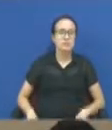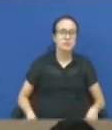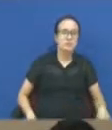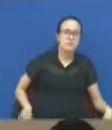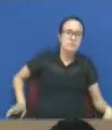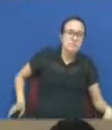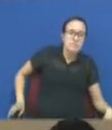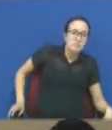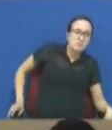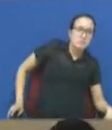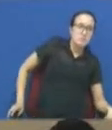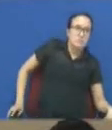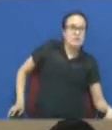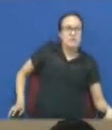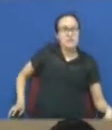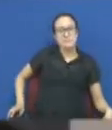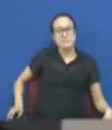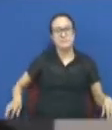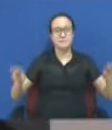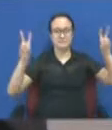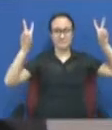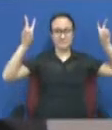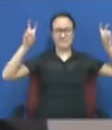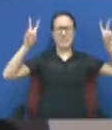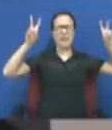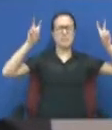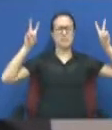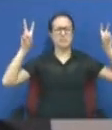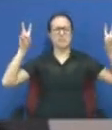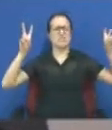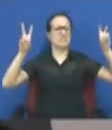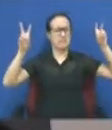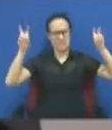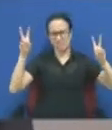Esse tema é um tema importante para o nosso município, porque